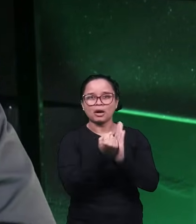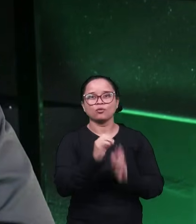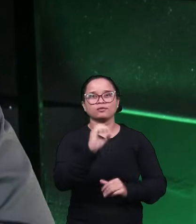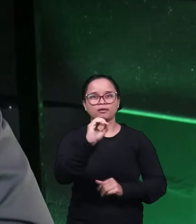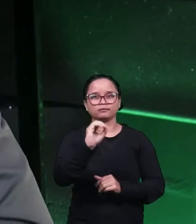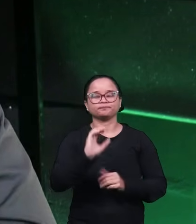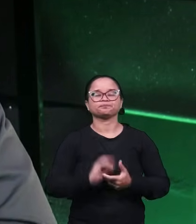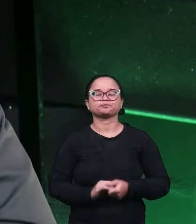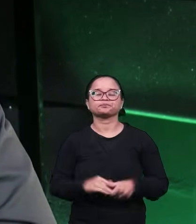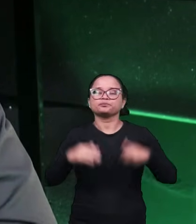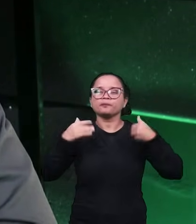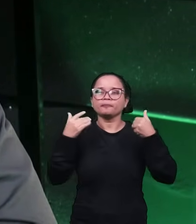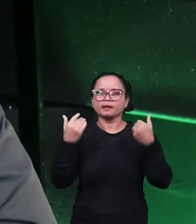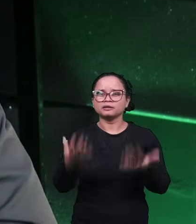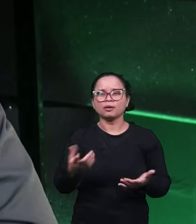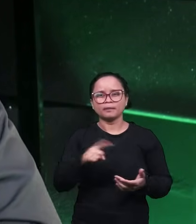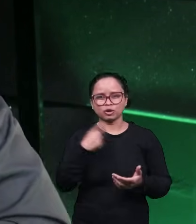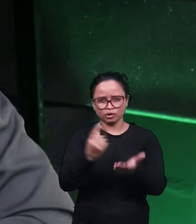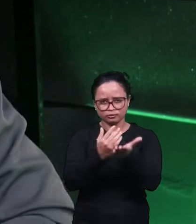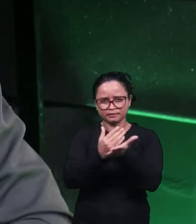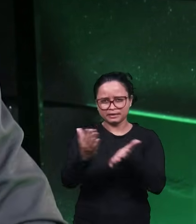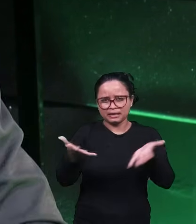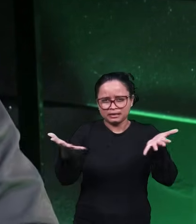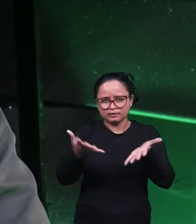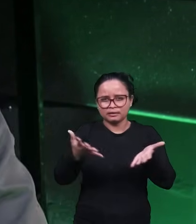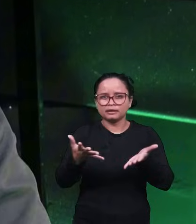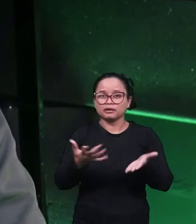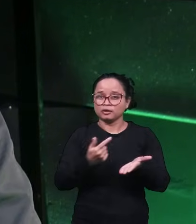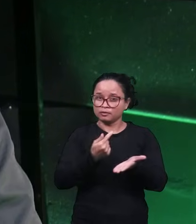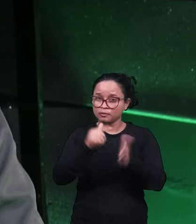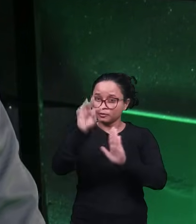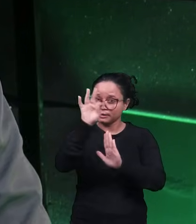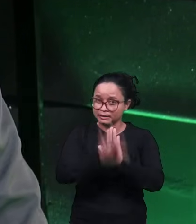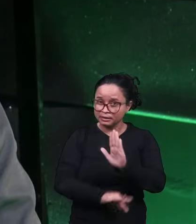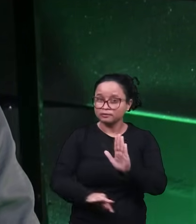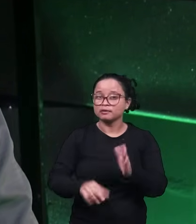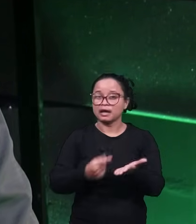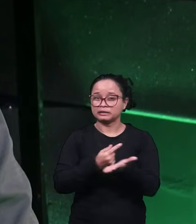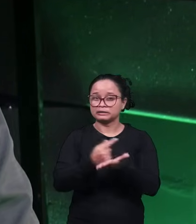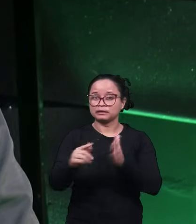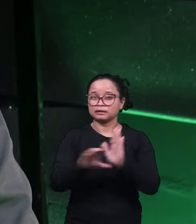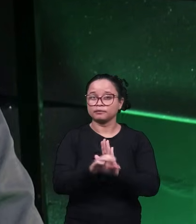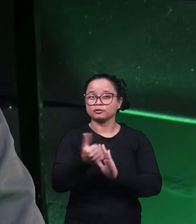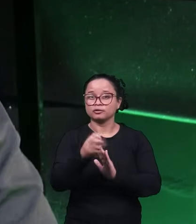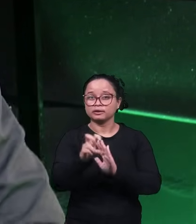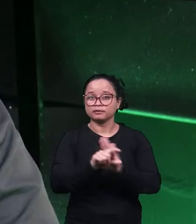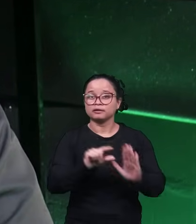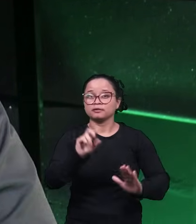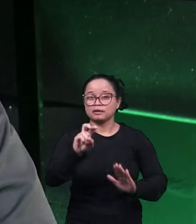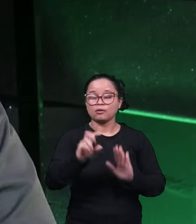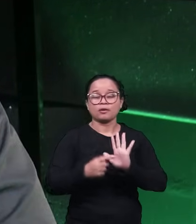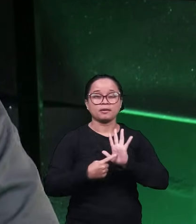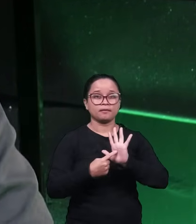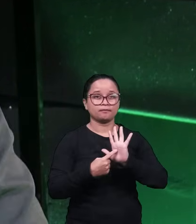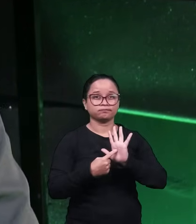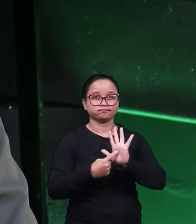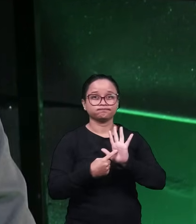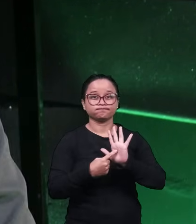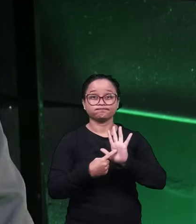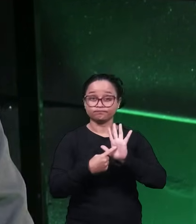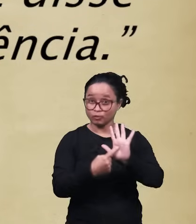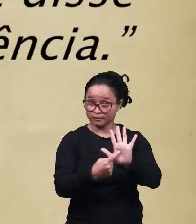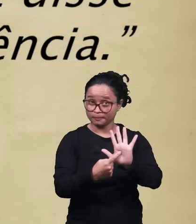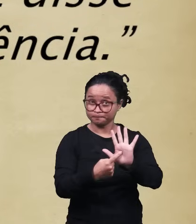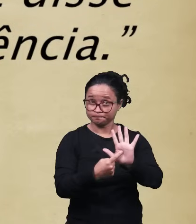começarmos aqui, nós vamos ler um texto que está lá no livro de Gênesis, no capítulo 15, no verso 5, e